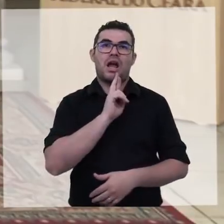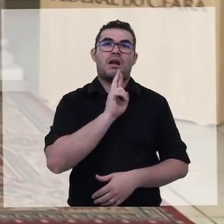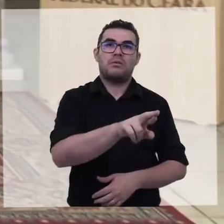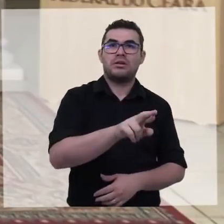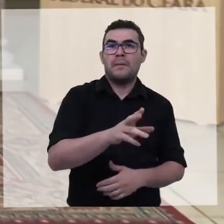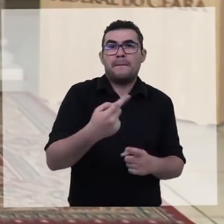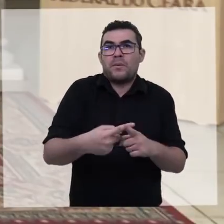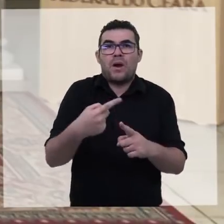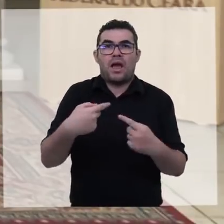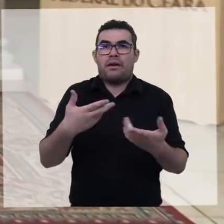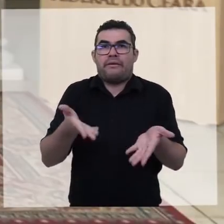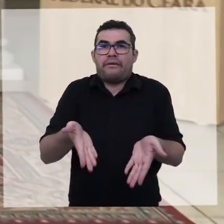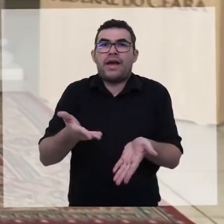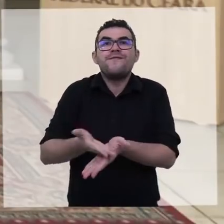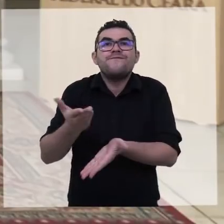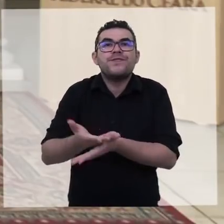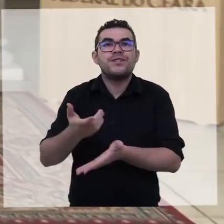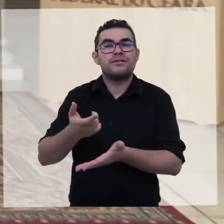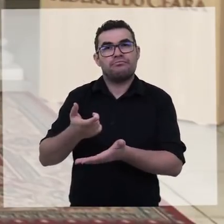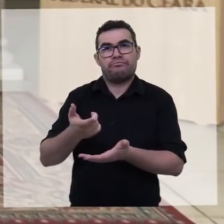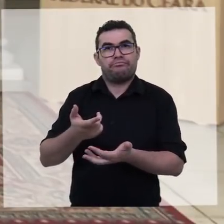revista tem o critério dela, mas ela tem que